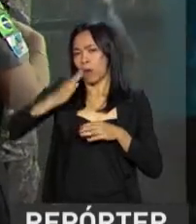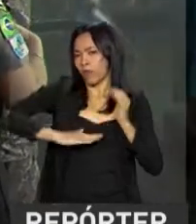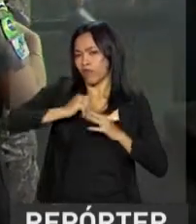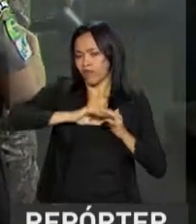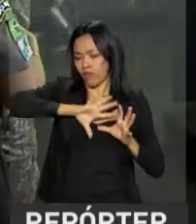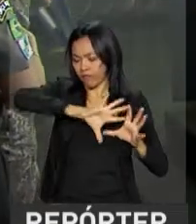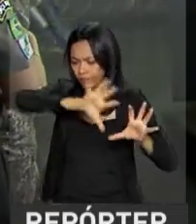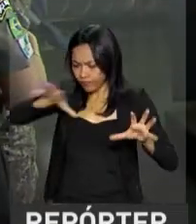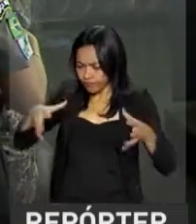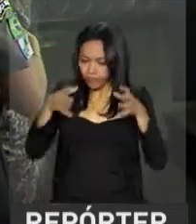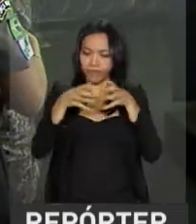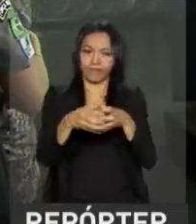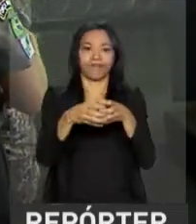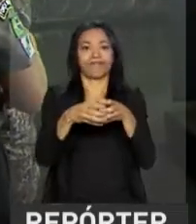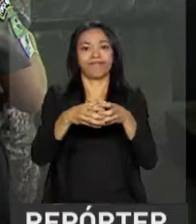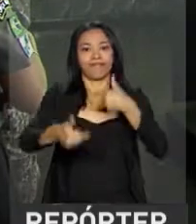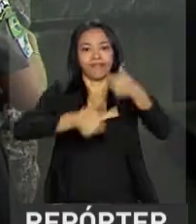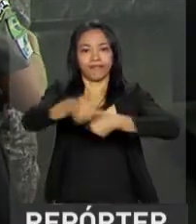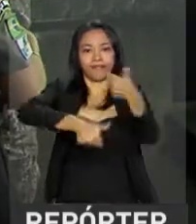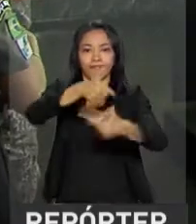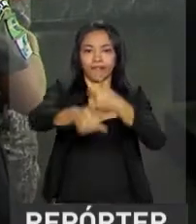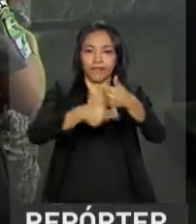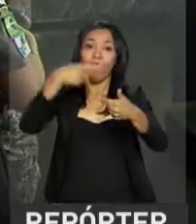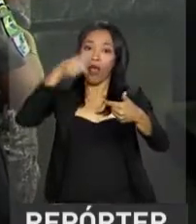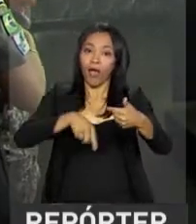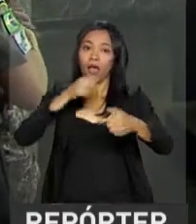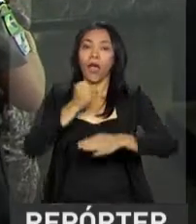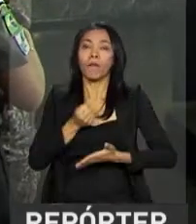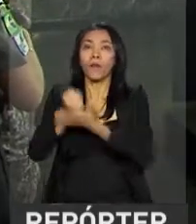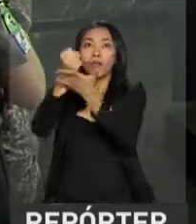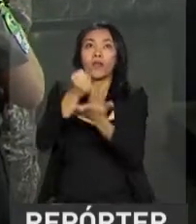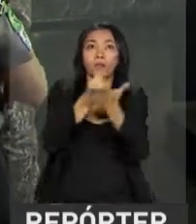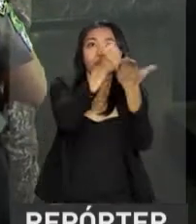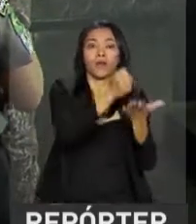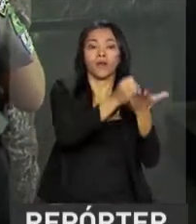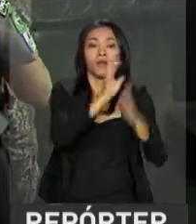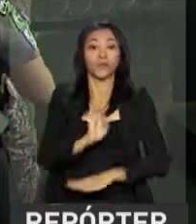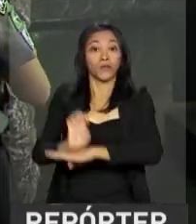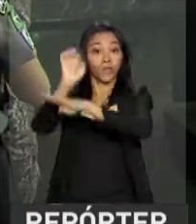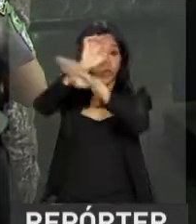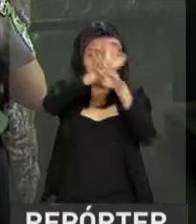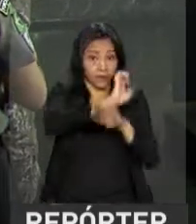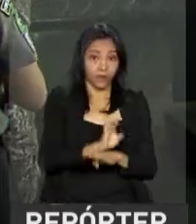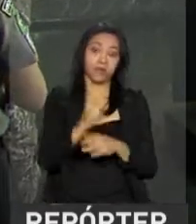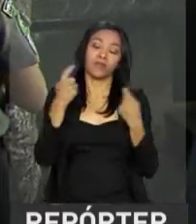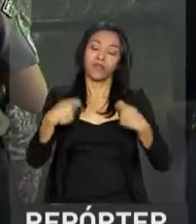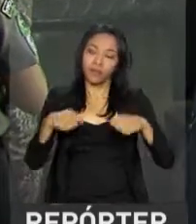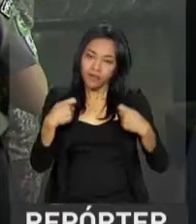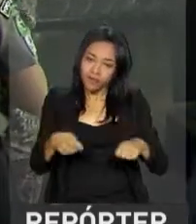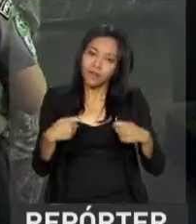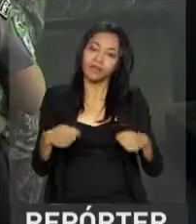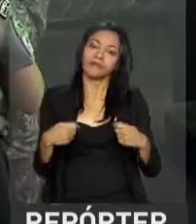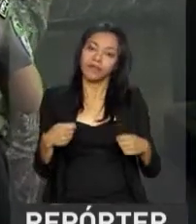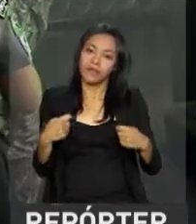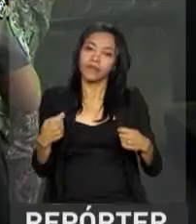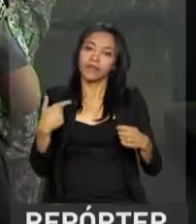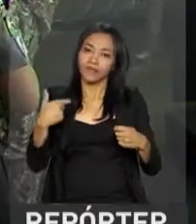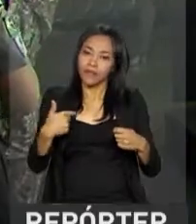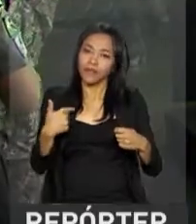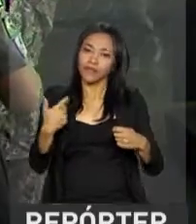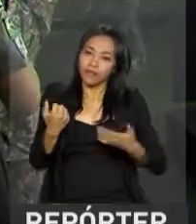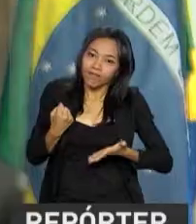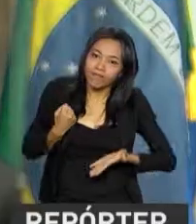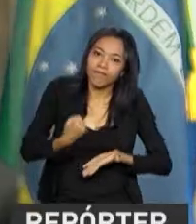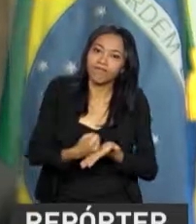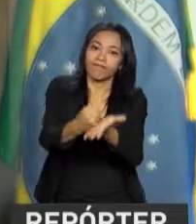atuam de forma conjunta em apoio aos estados que necessitam desse essa peça desse adicional de segurança